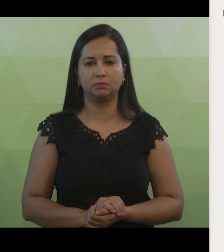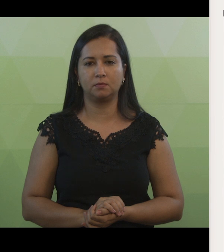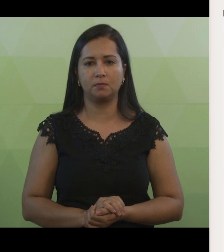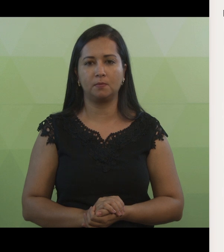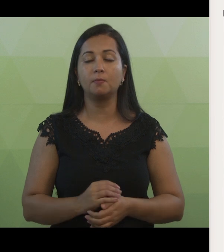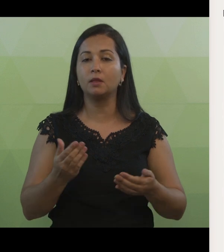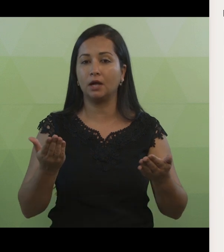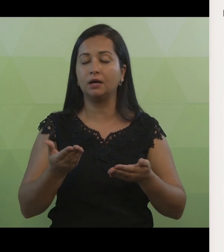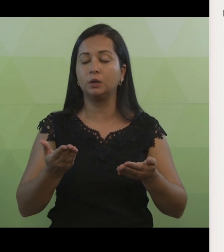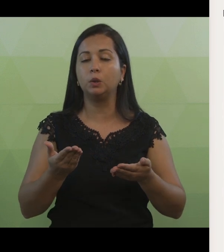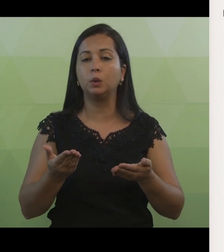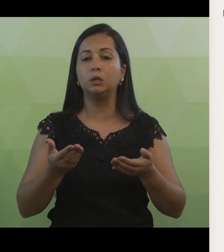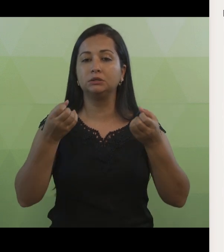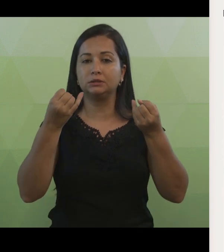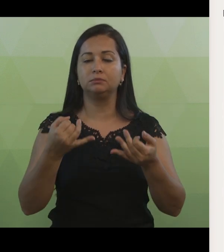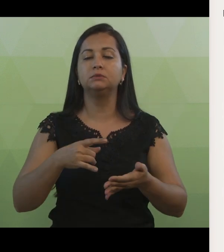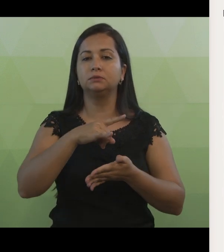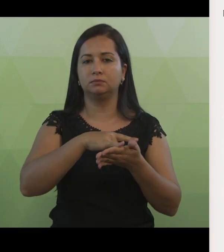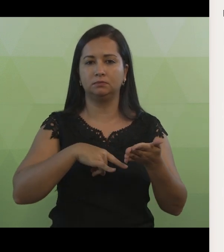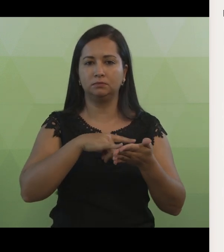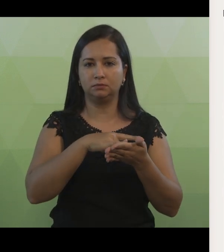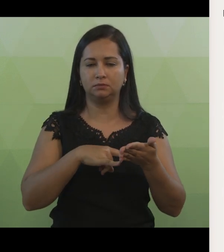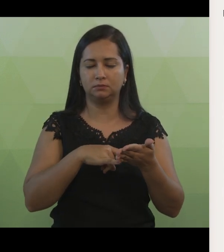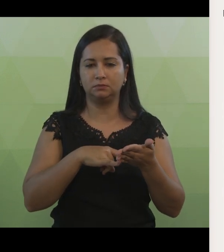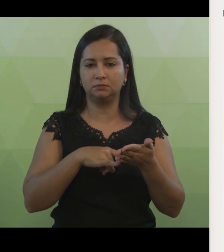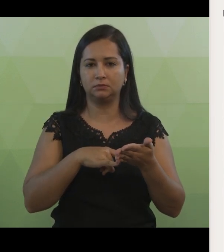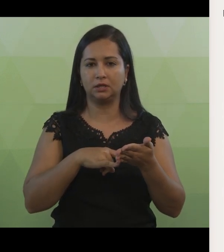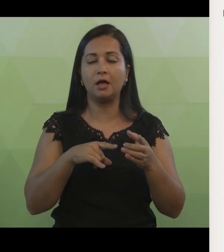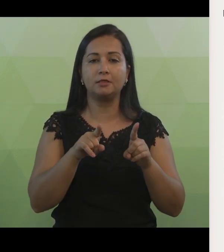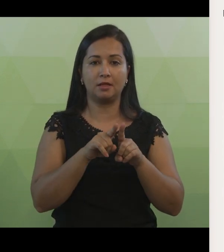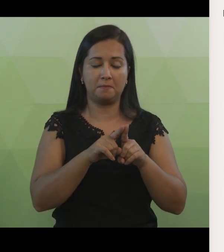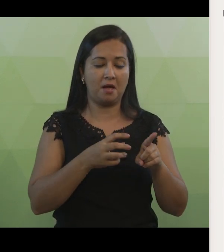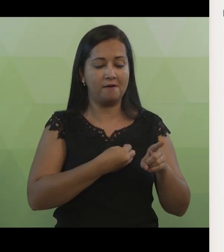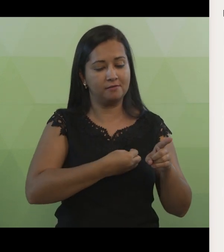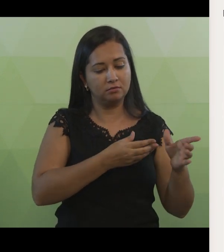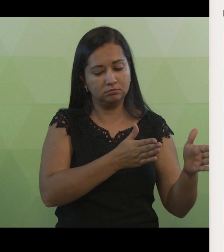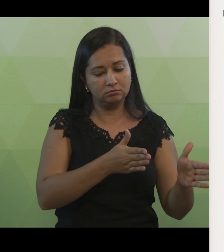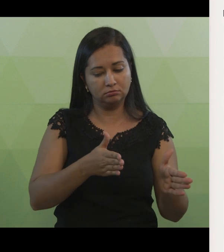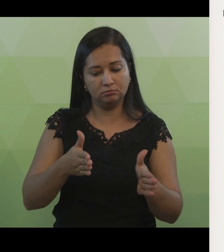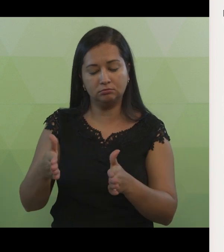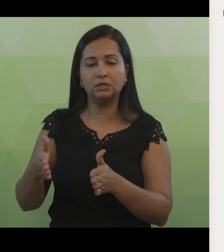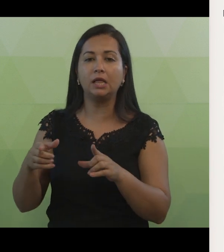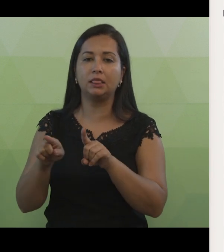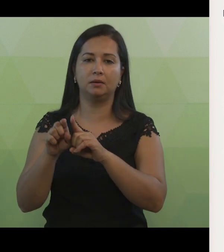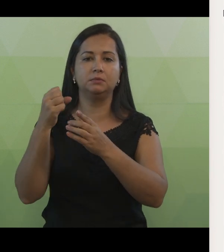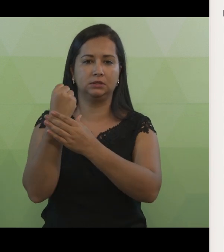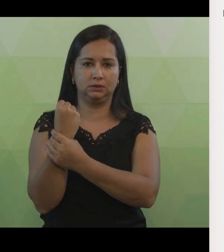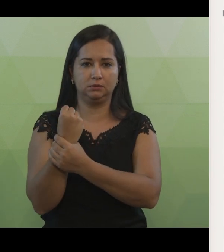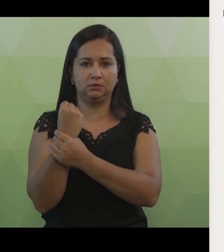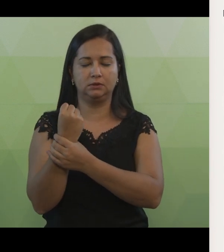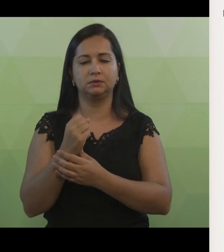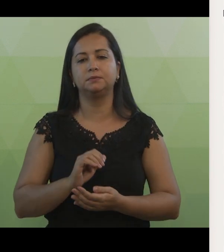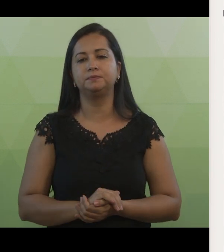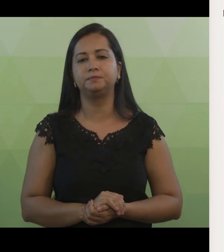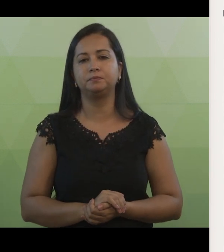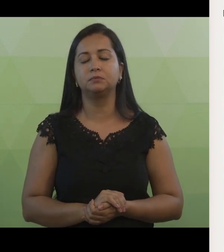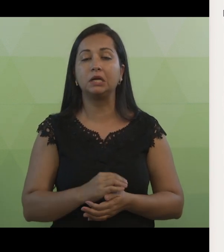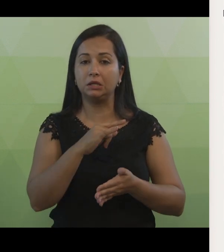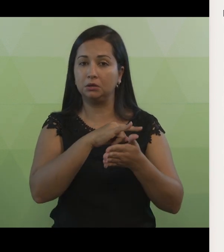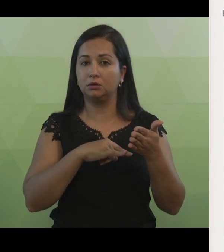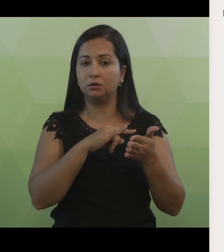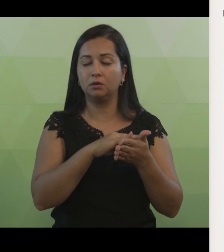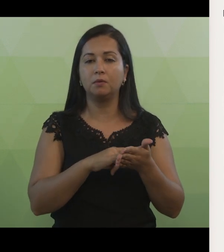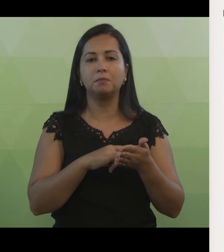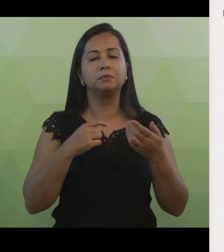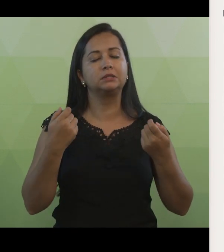Agora, vamos falar sobre documentação, suporte ao ciclo de vida e os testes de segurança. A documentação está relacionada à elaboração dos